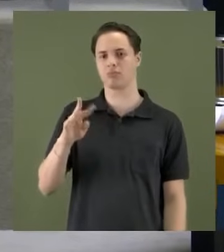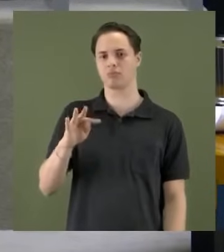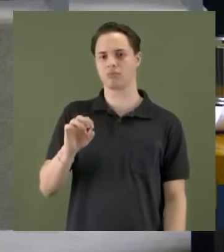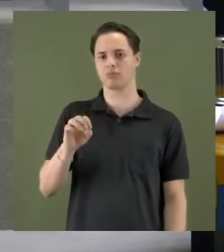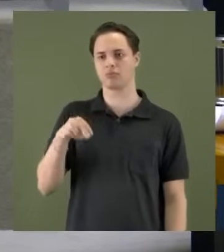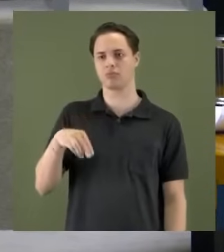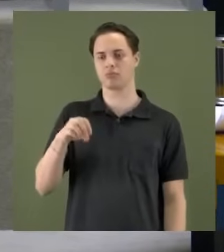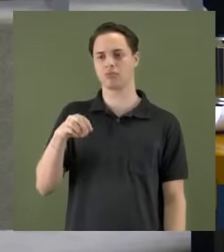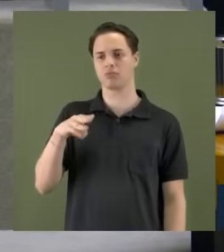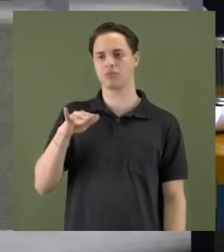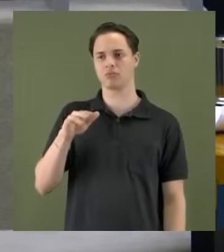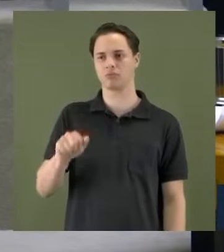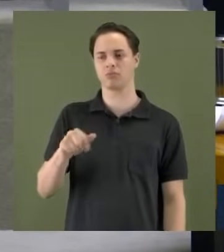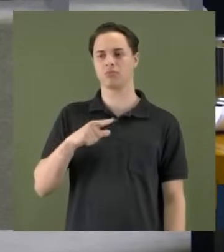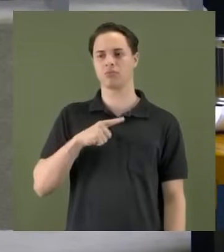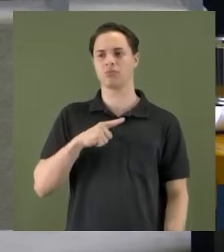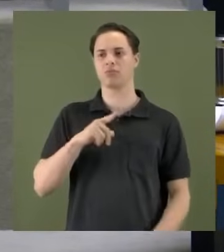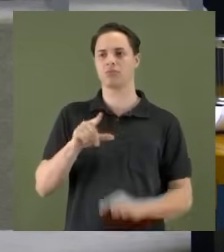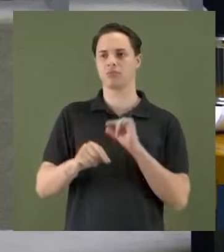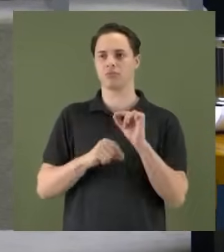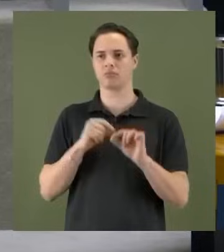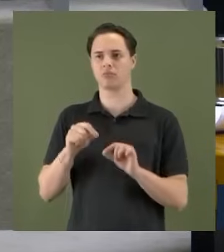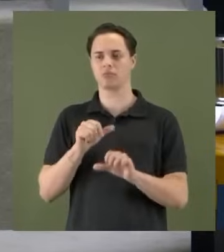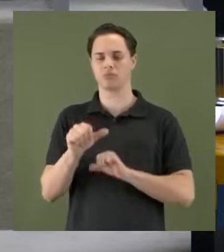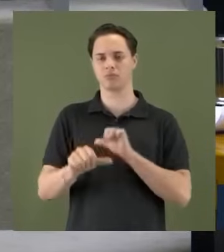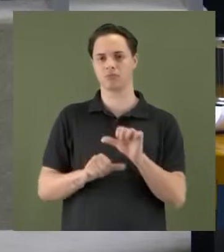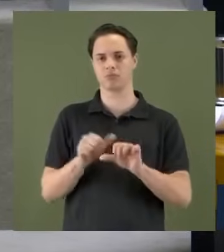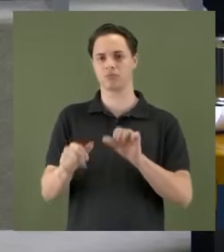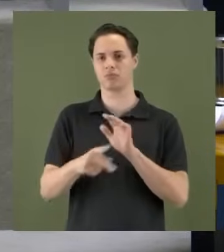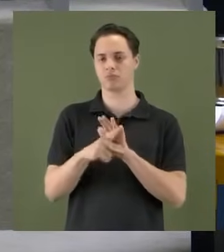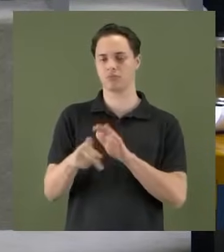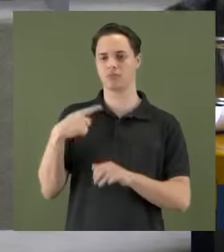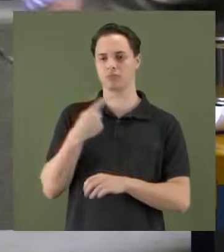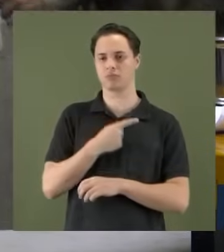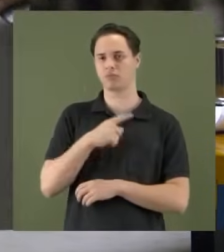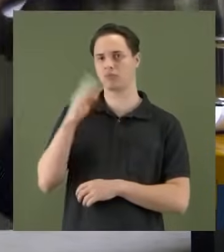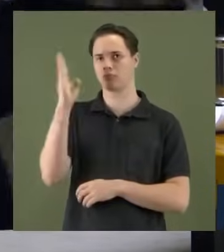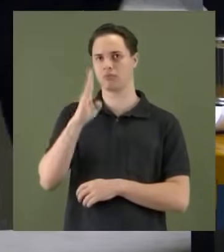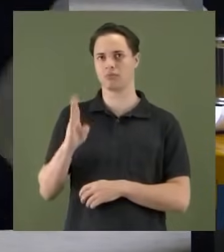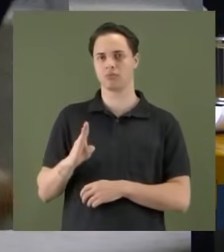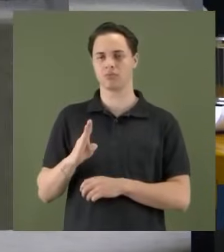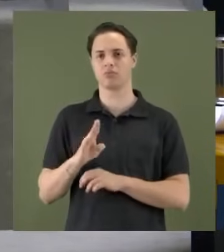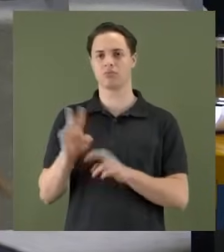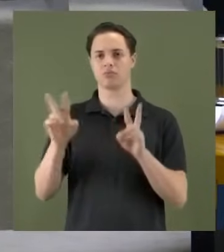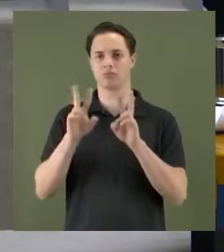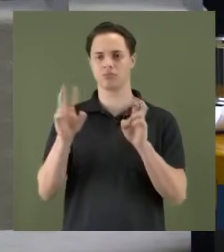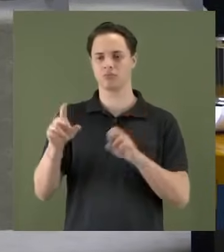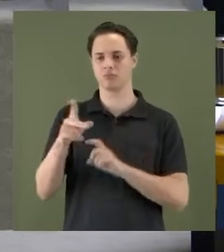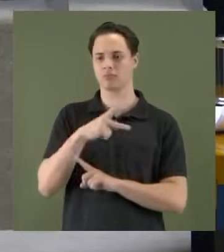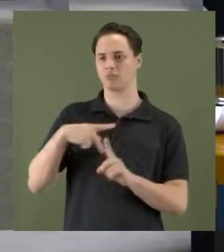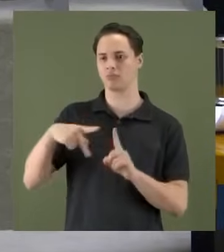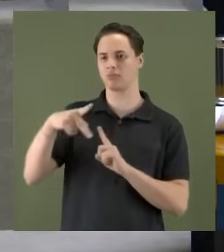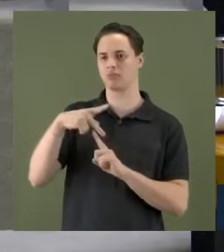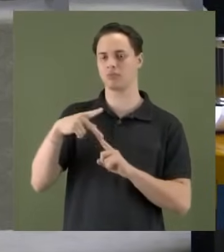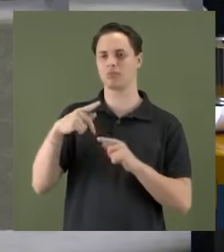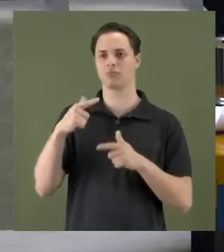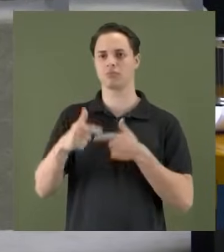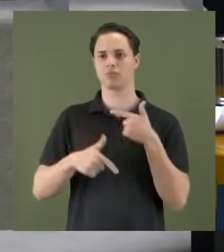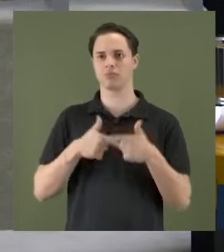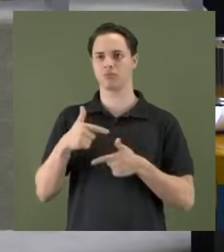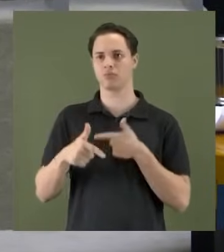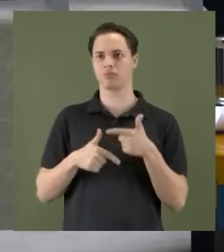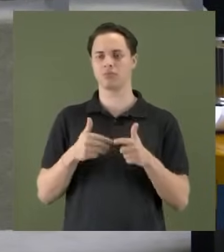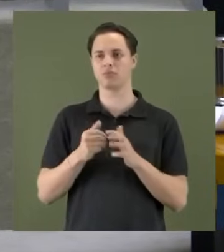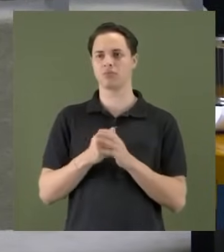agride as reformas estruturantes que aconteceram no nosso Brasil em relação à Previdência e ao trabalhismo, às